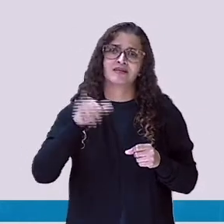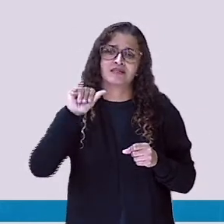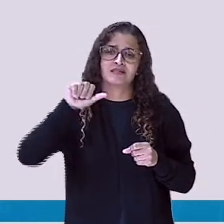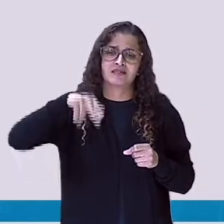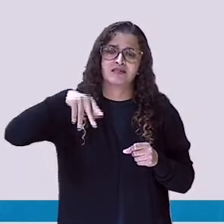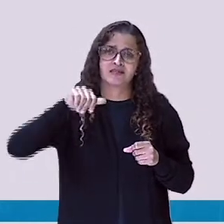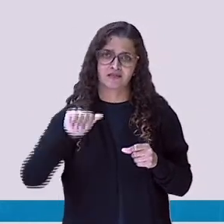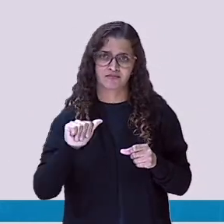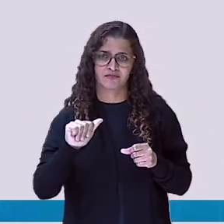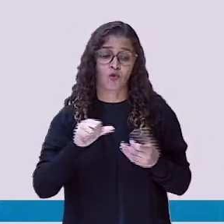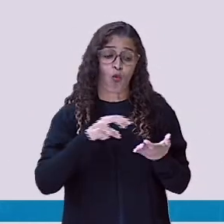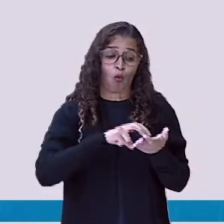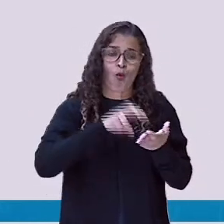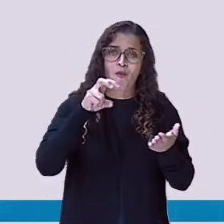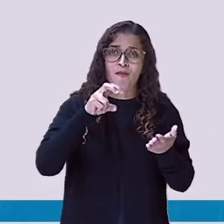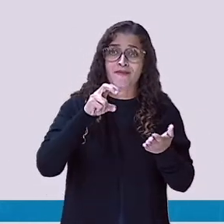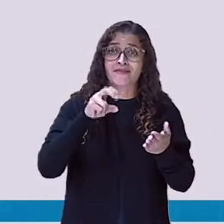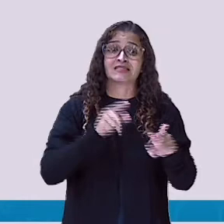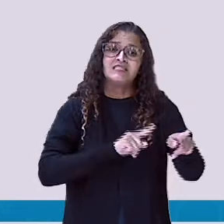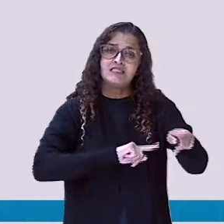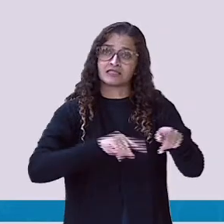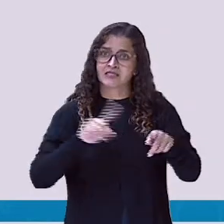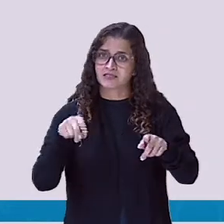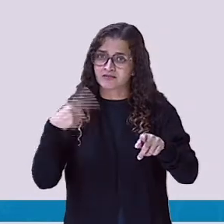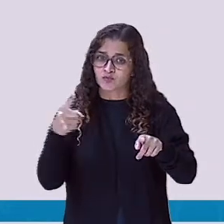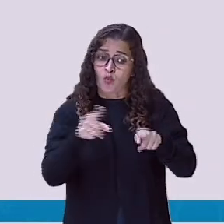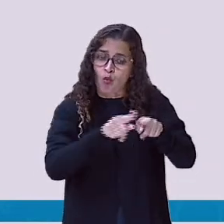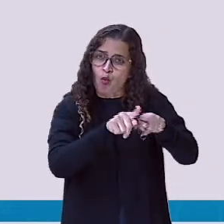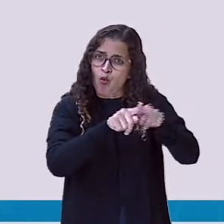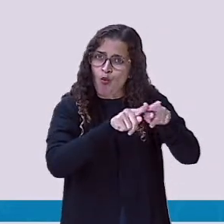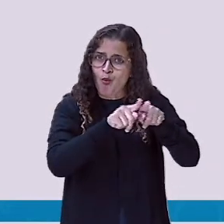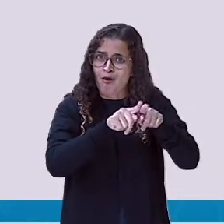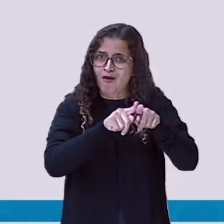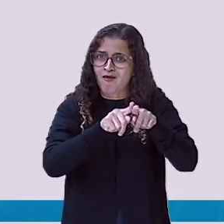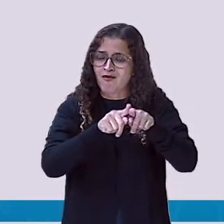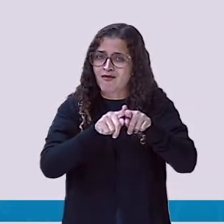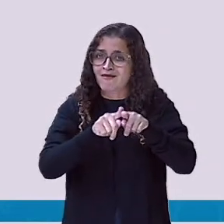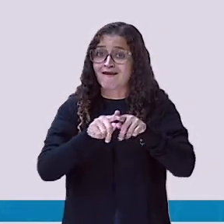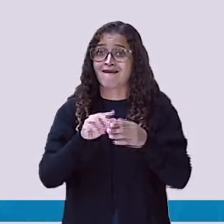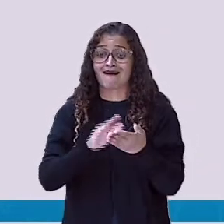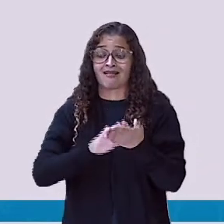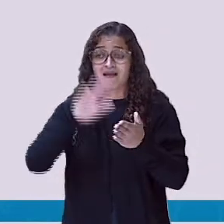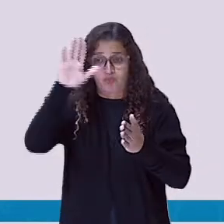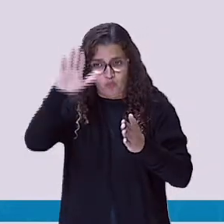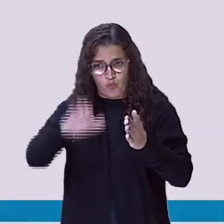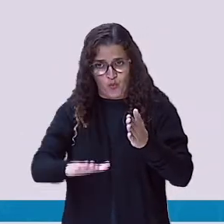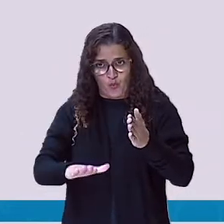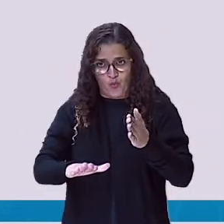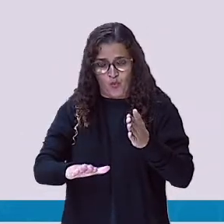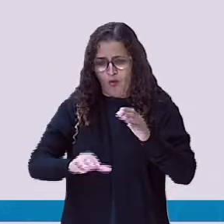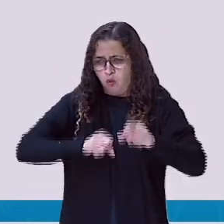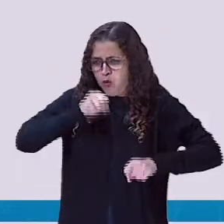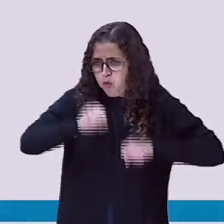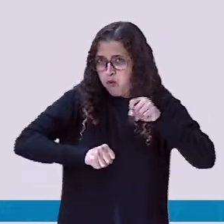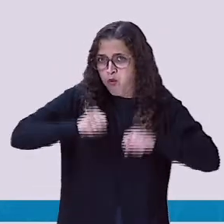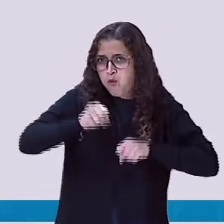irmão dela corre à tarde. Então, eles não se encontram. Hoje, ela correu